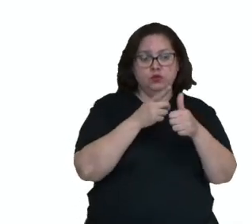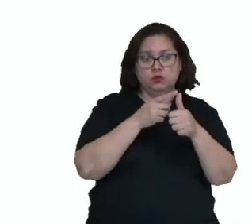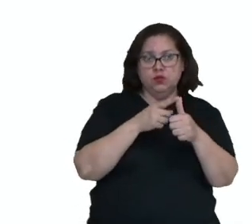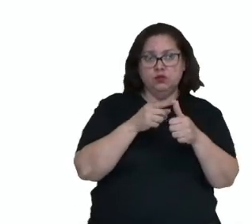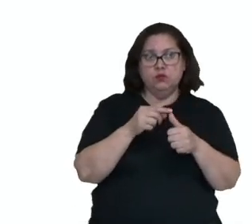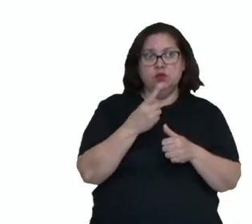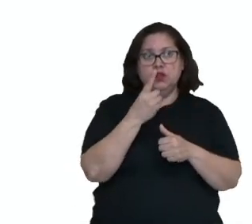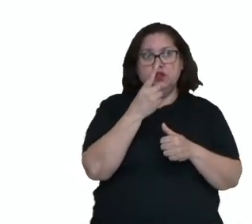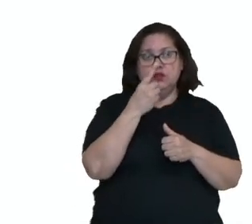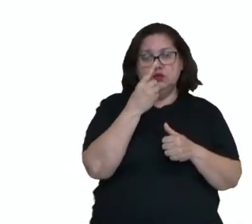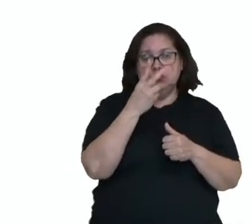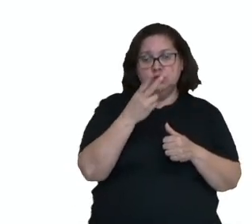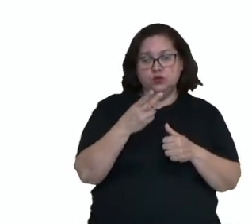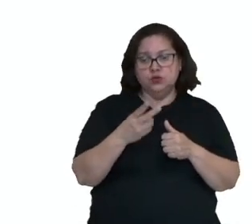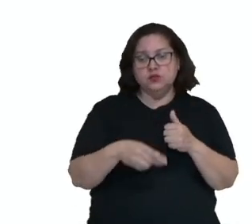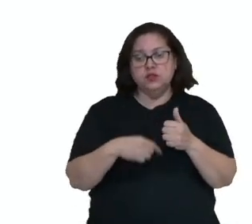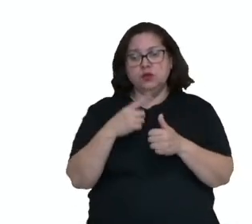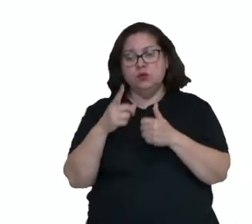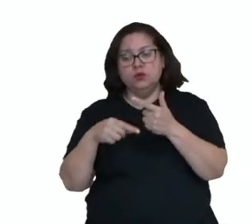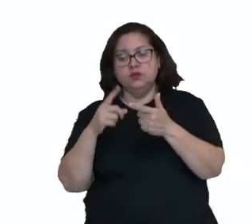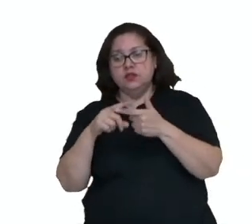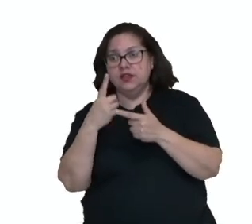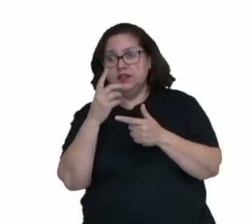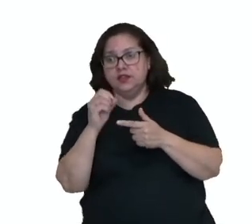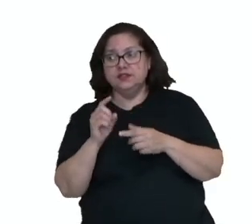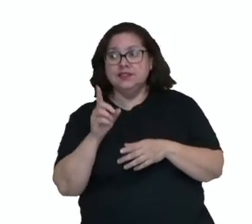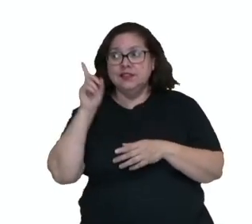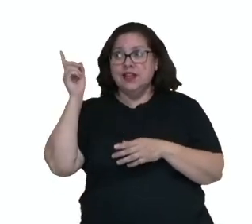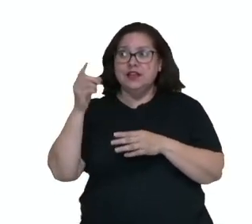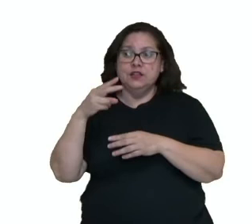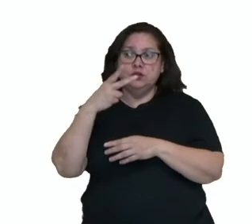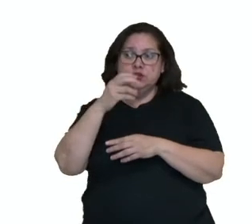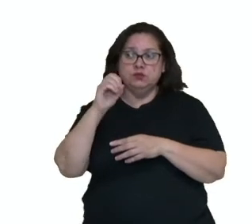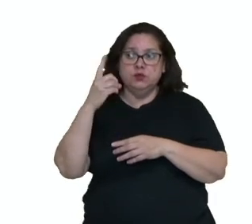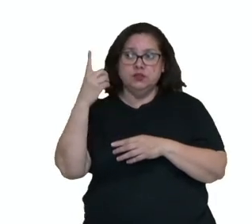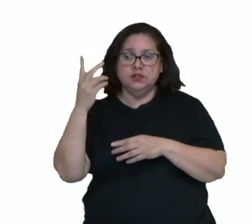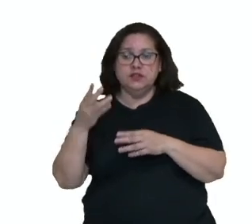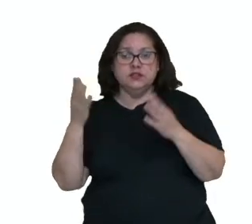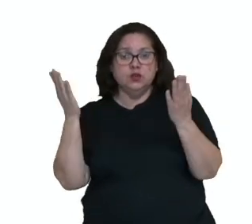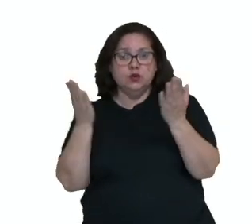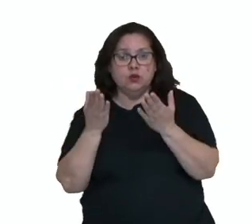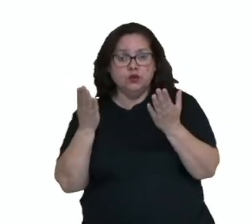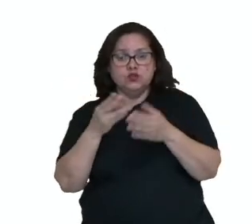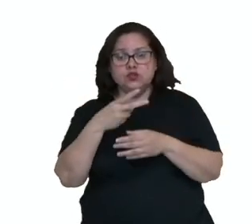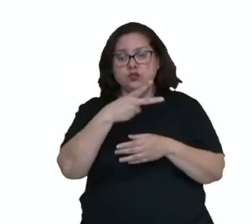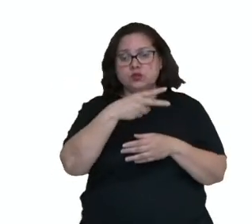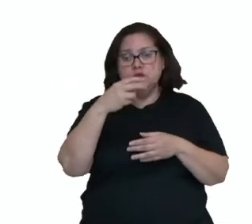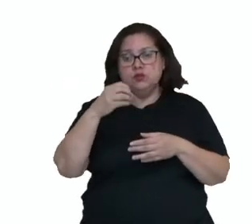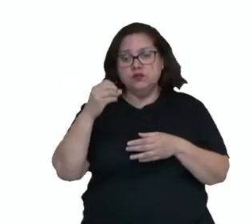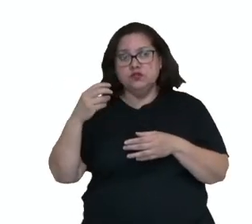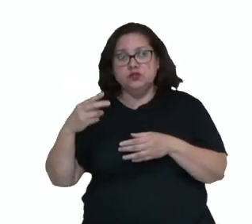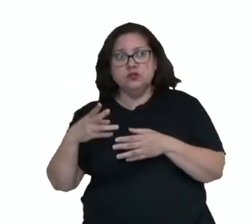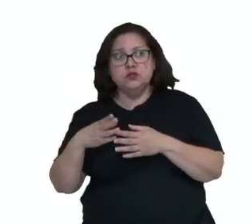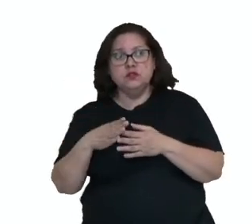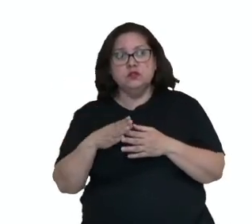10. Mas ele não quer saber a idade deles lá, ele quer saber a idade deles no ano de 2022.